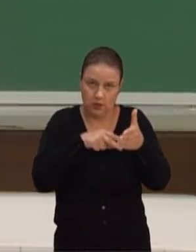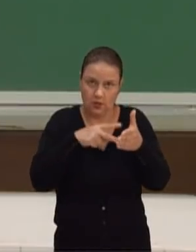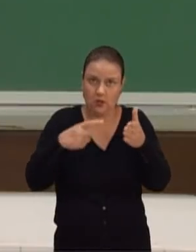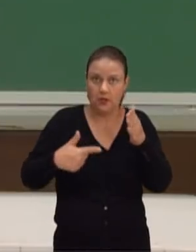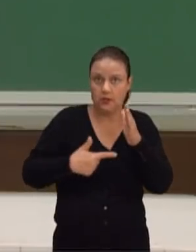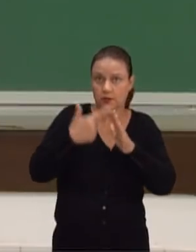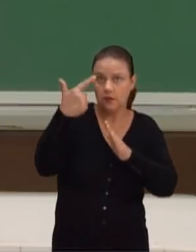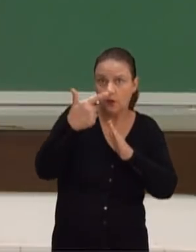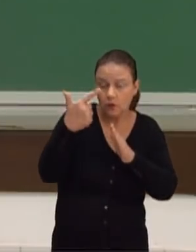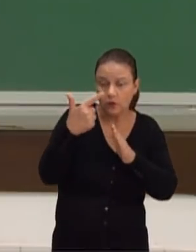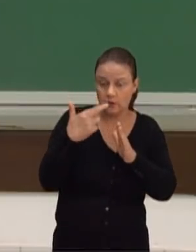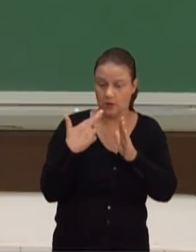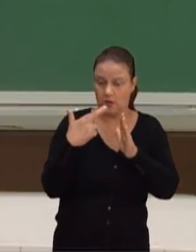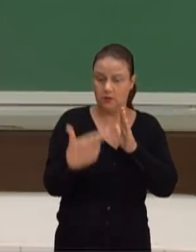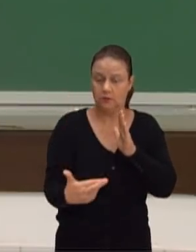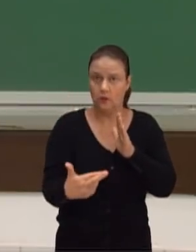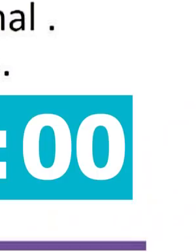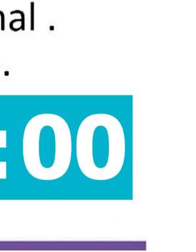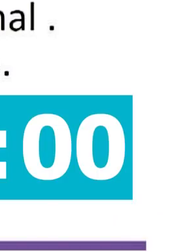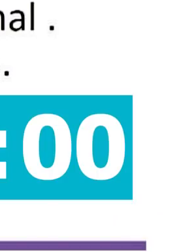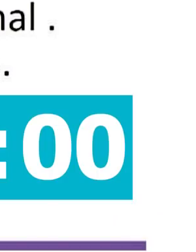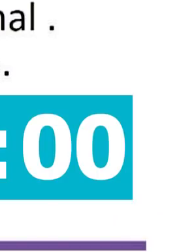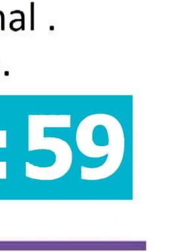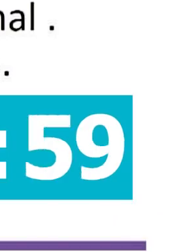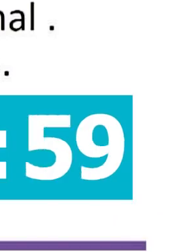na sequência a gente volta.